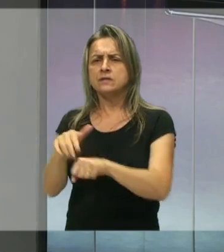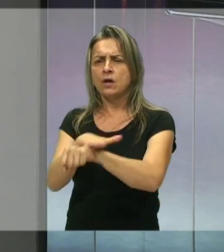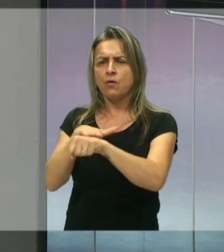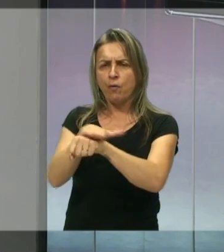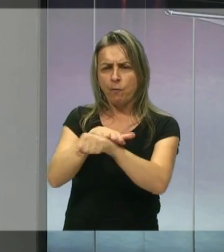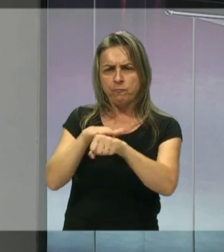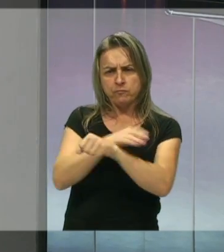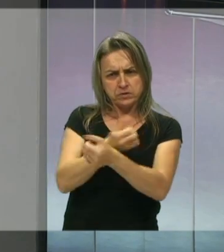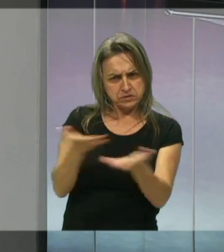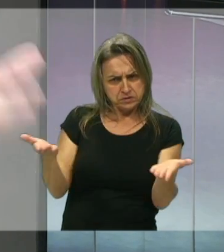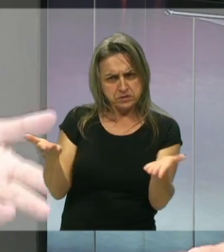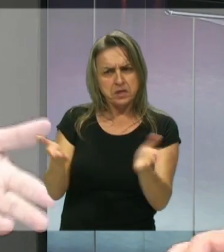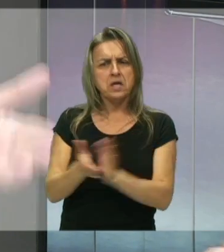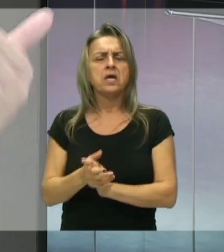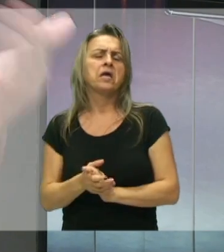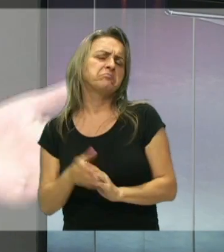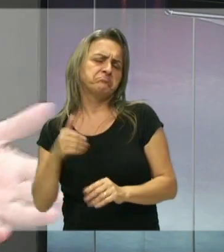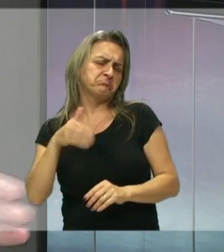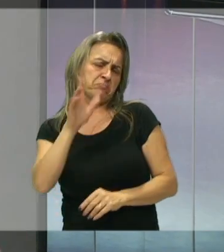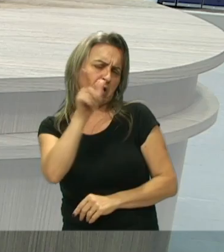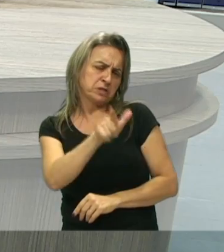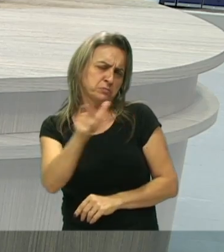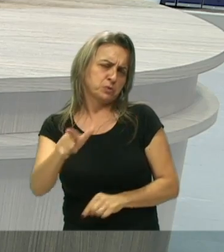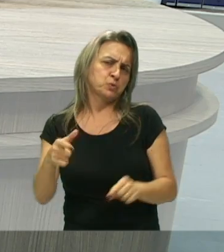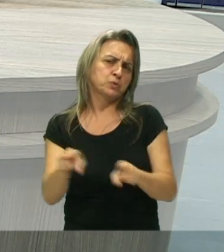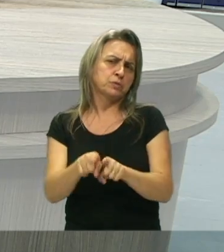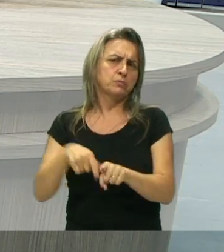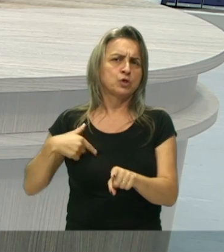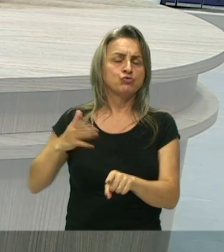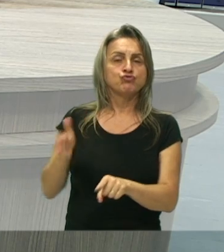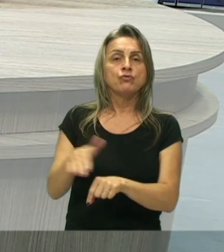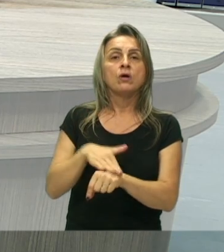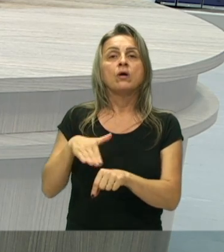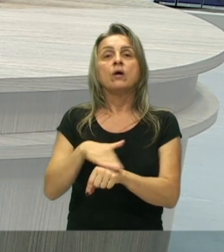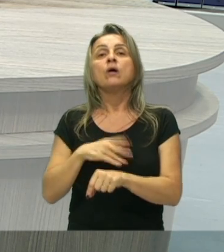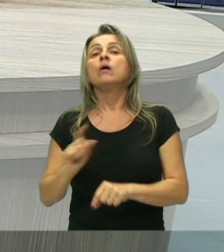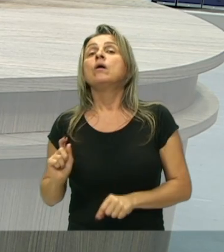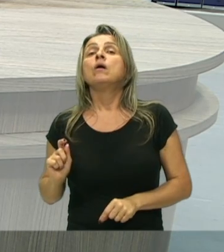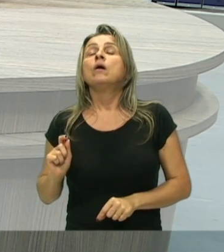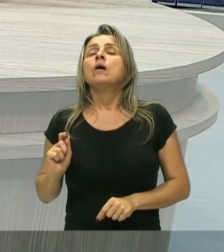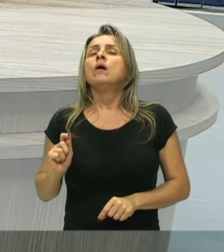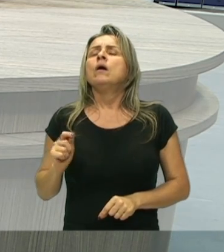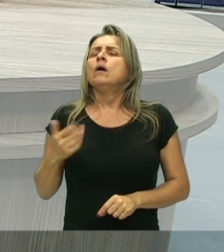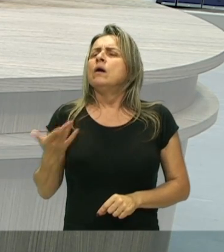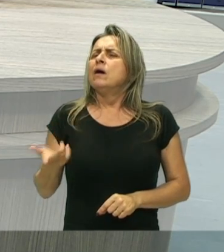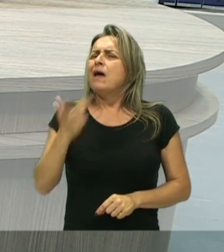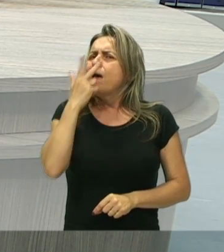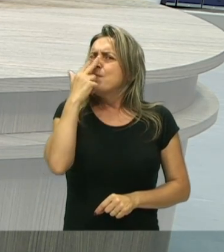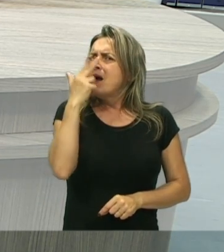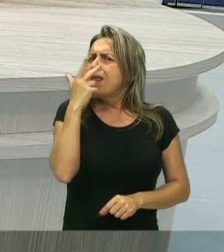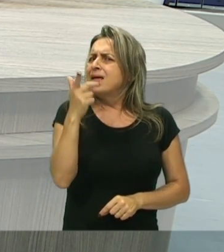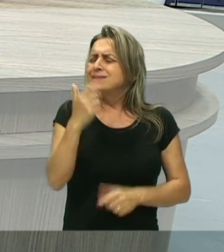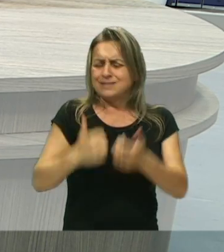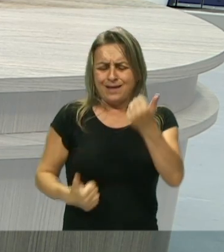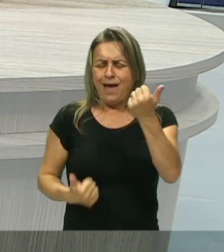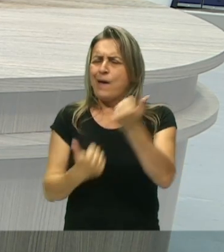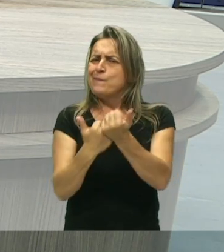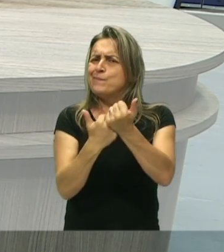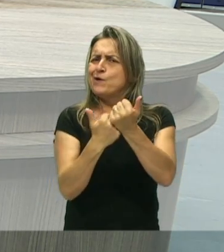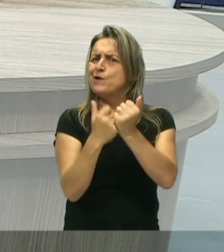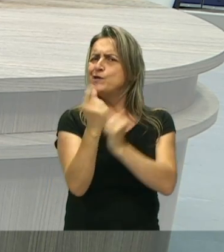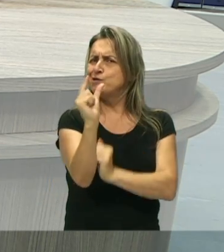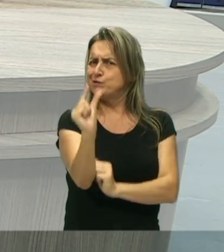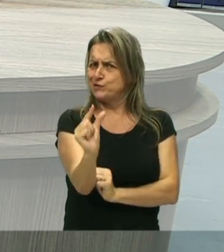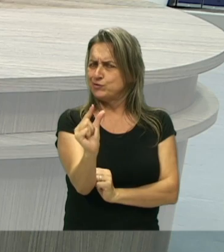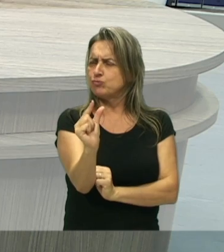vocês, com outros membros também da comissão organizadora, que não está tendo tanto apoio assim, né?